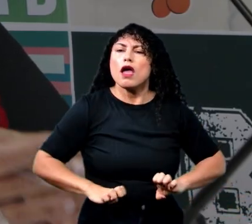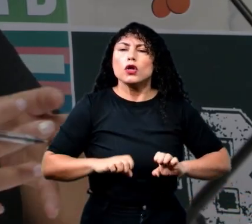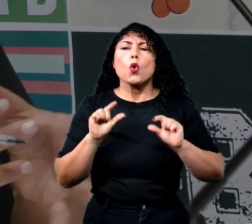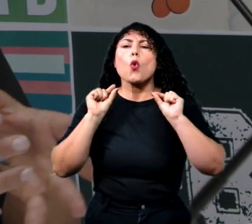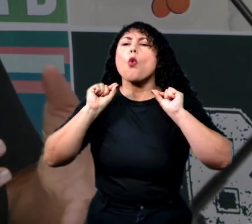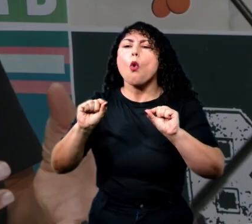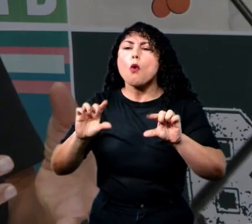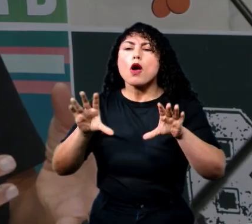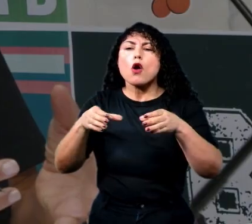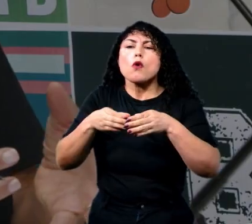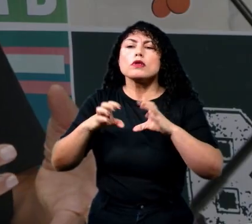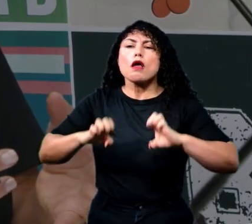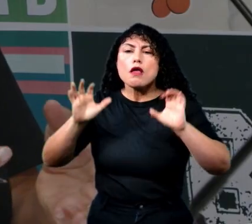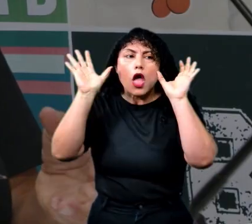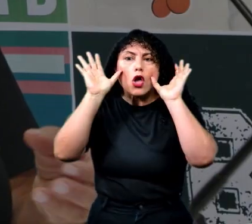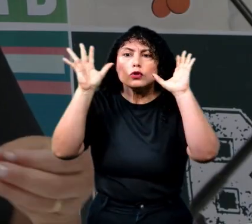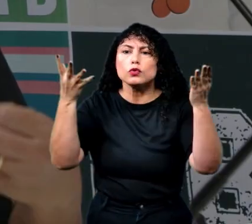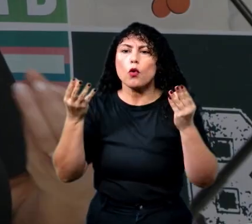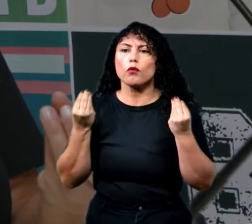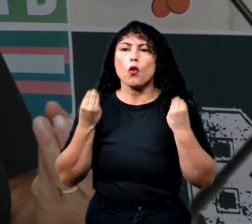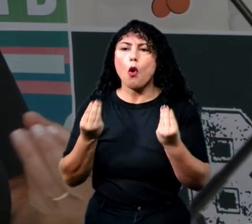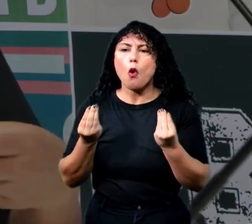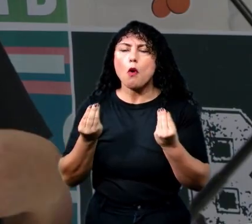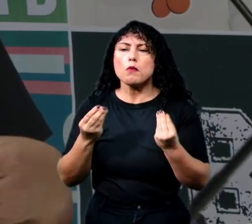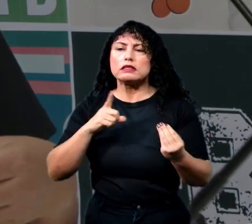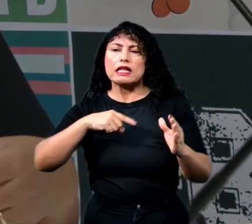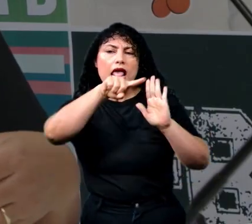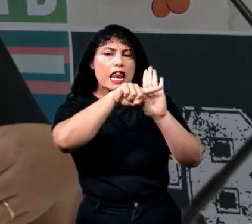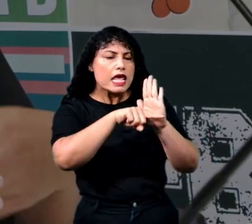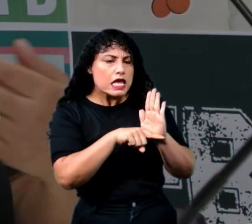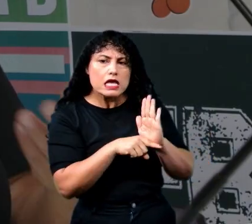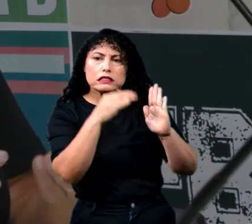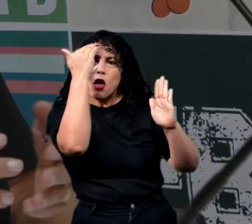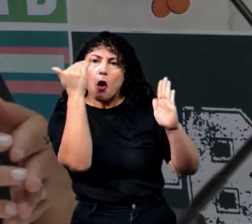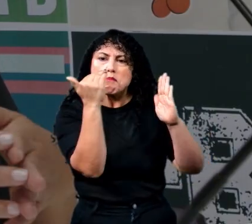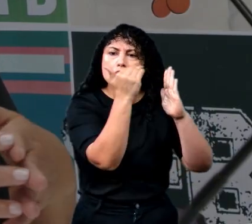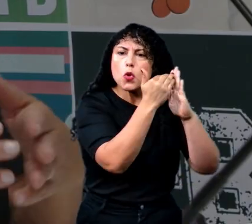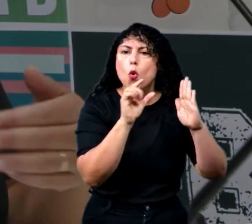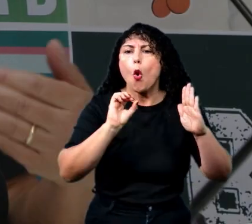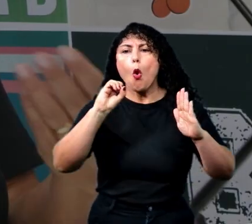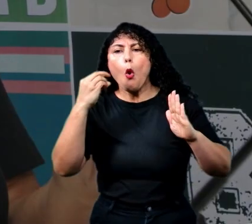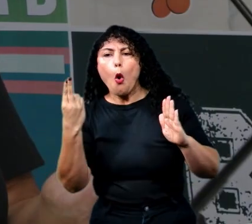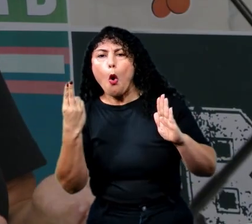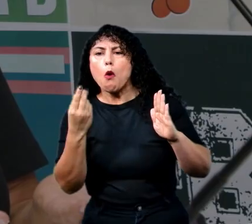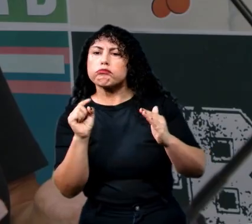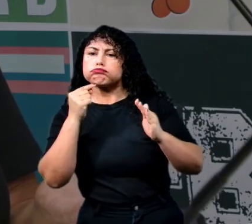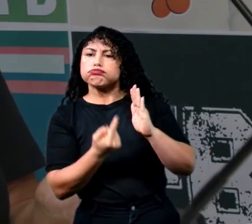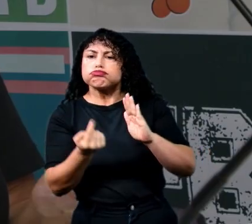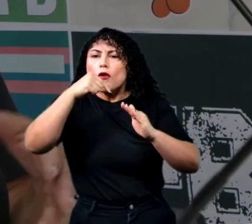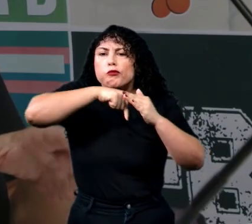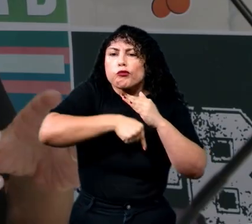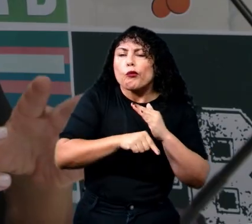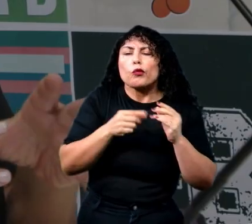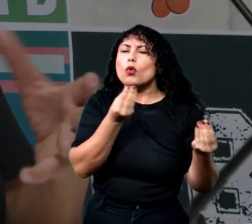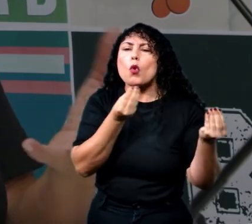comissão decide isso? Se tem alguma lista ou se é algo subjetivo da comissão, como